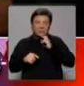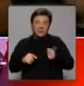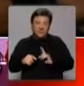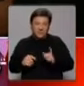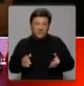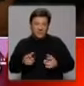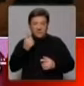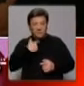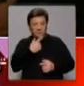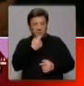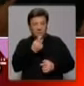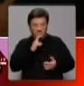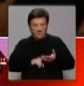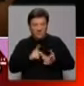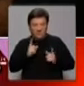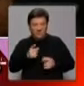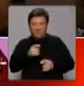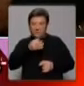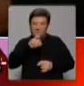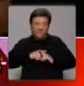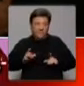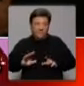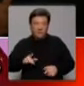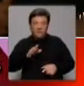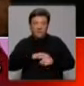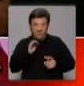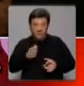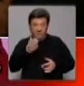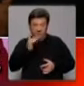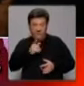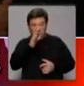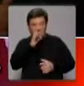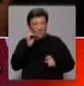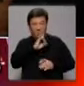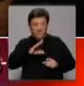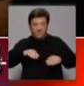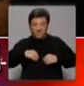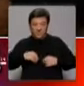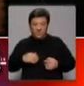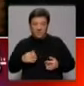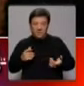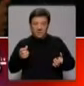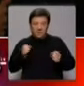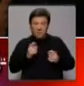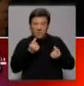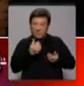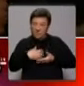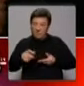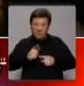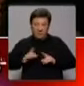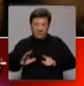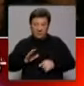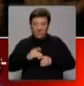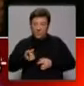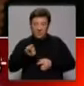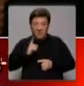pergunta é uma pergunta verdadeiramente Tabu porque evidentemente se a união europeia não aceitar não há dinheiro para a Grécia uma vez que a